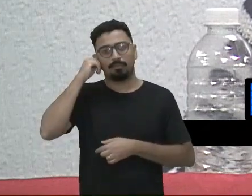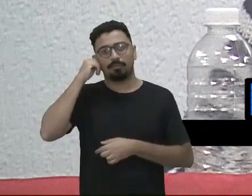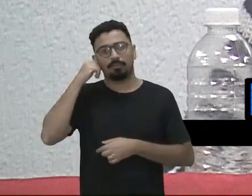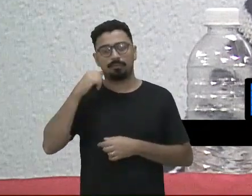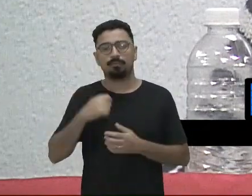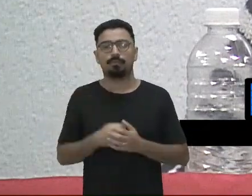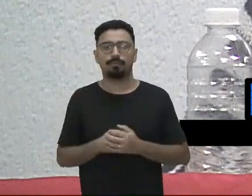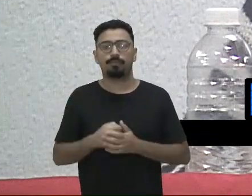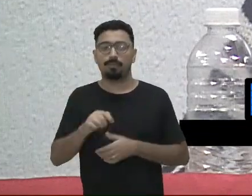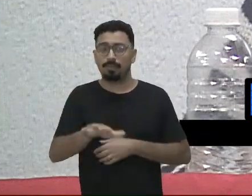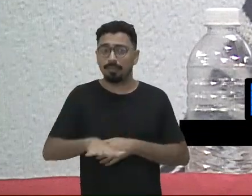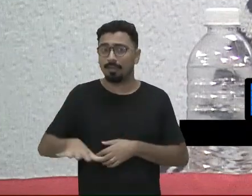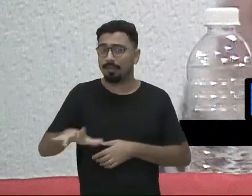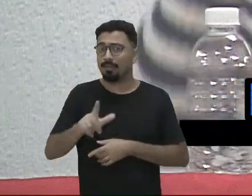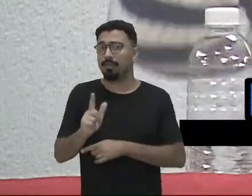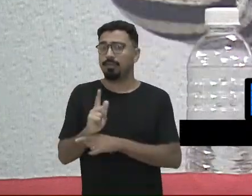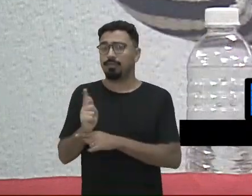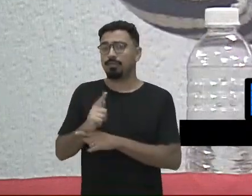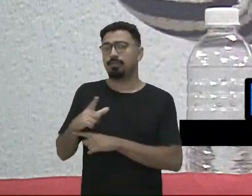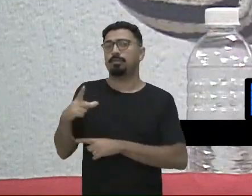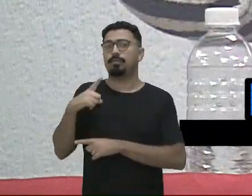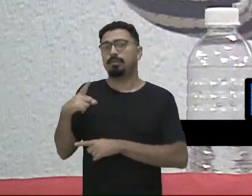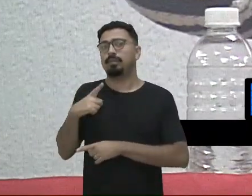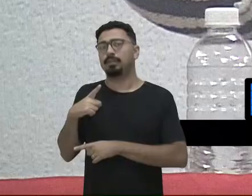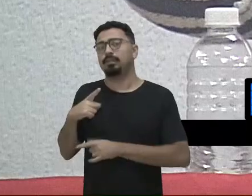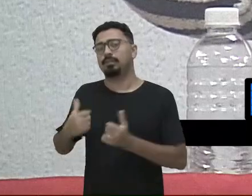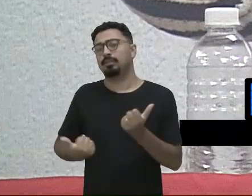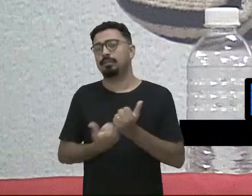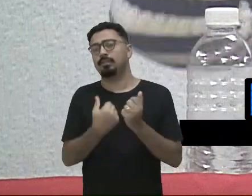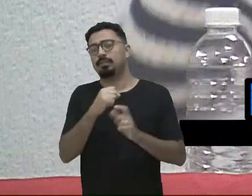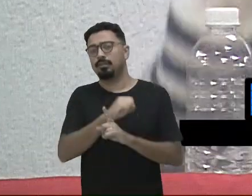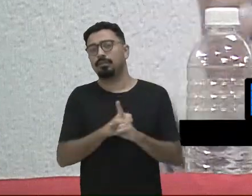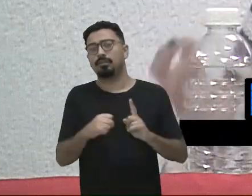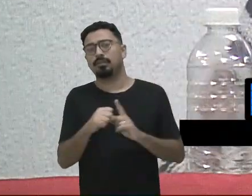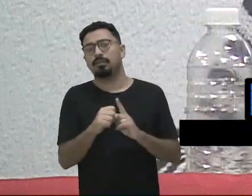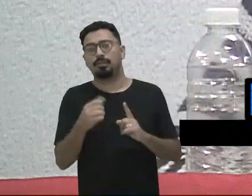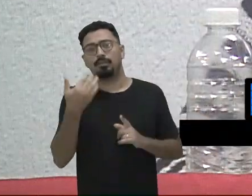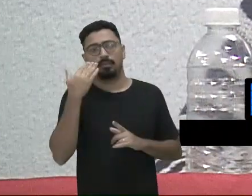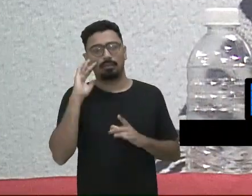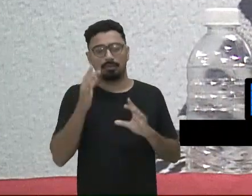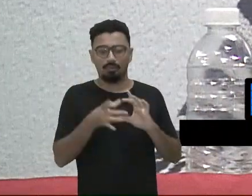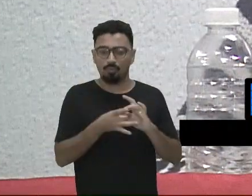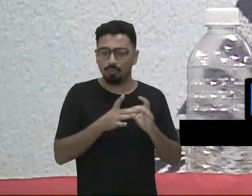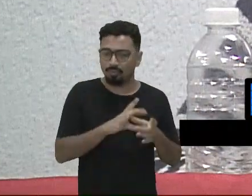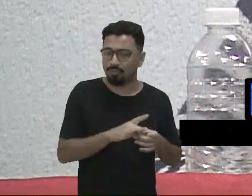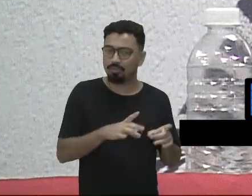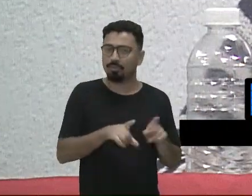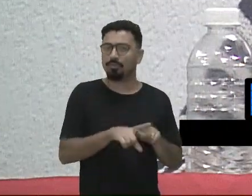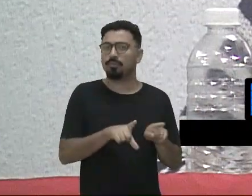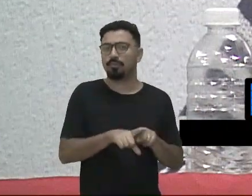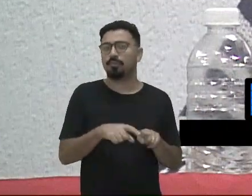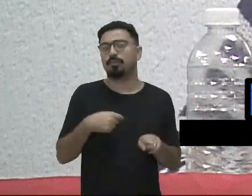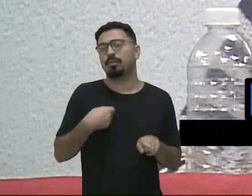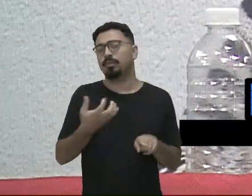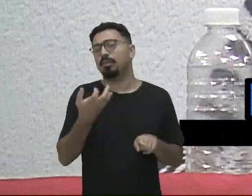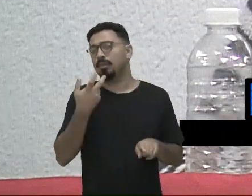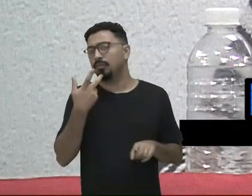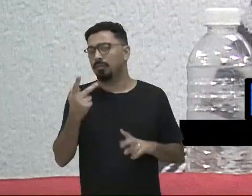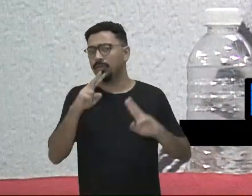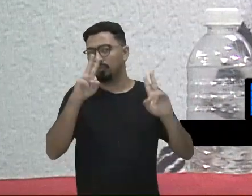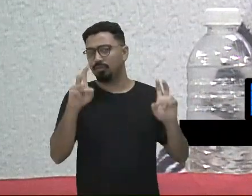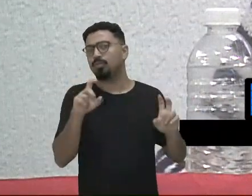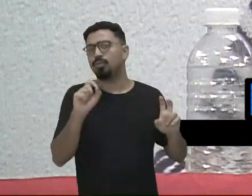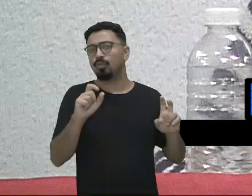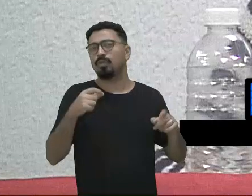órgão gestor da política de assistência social. Então, para contextualizar a fala, eu pensei em também trazer um pouco do que